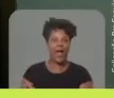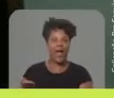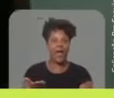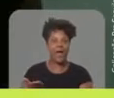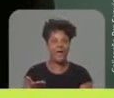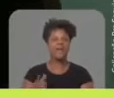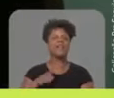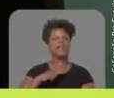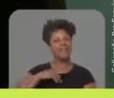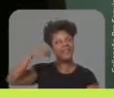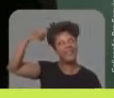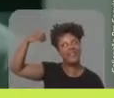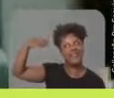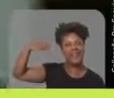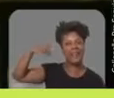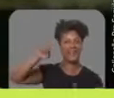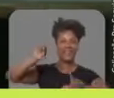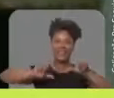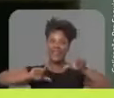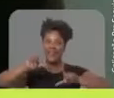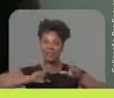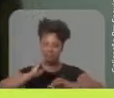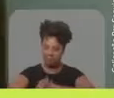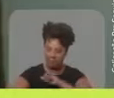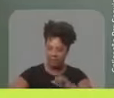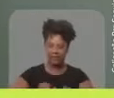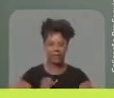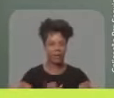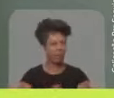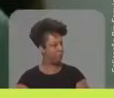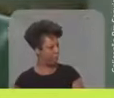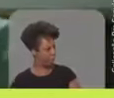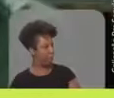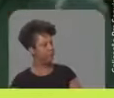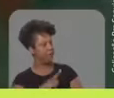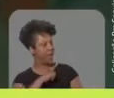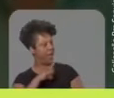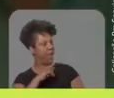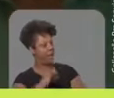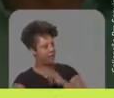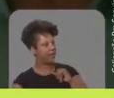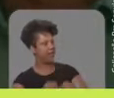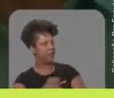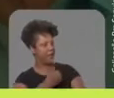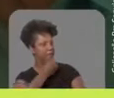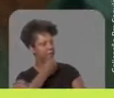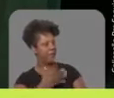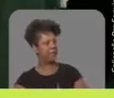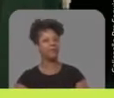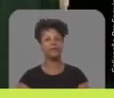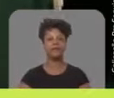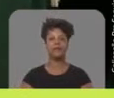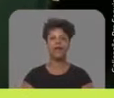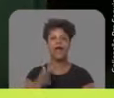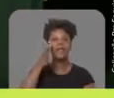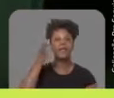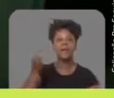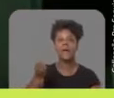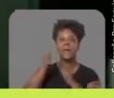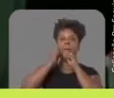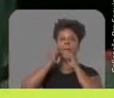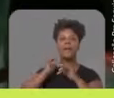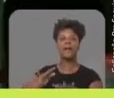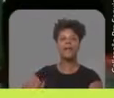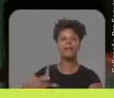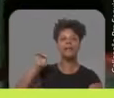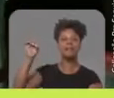lamparina, agora não, agora é na luz mesmo. Tem a televisão, internet. Ah, você tá de internet aqui também? Olha a bênção de Deus que